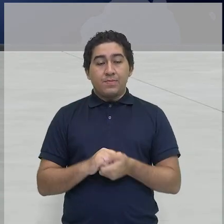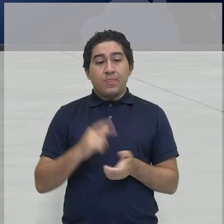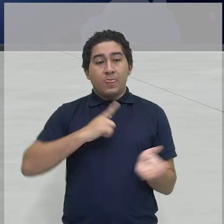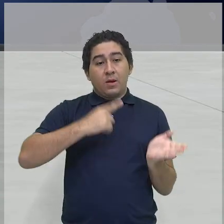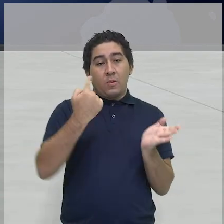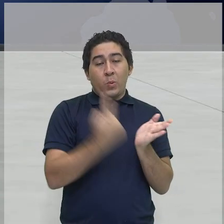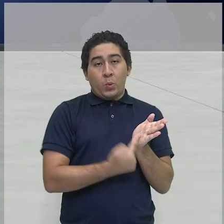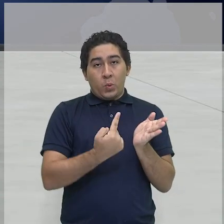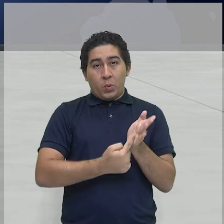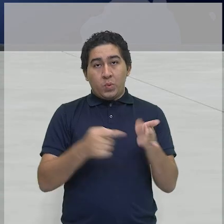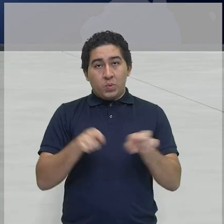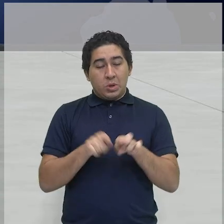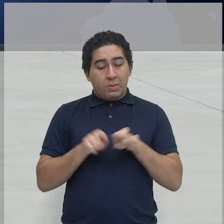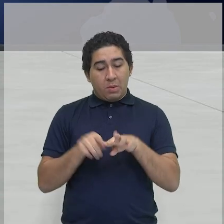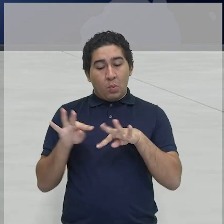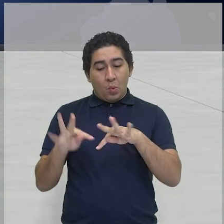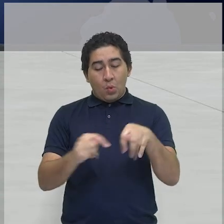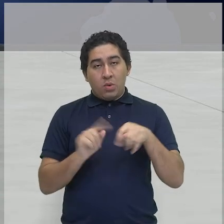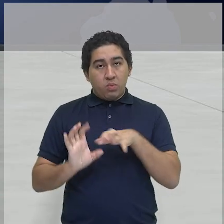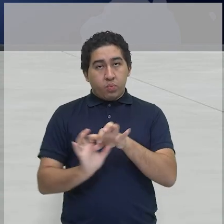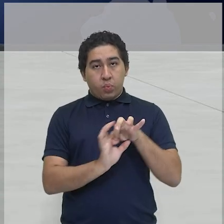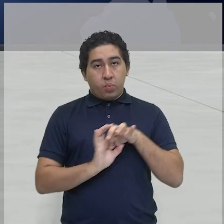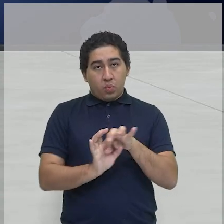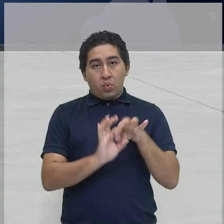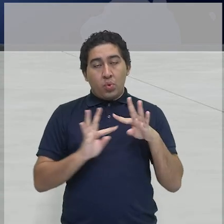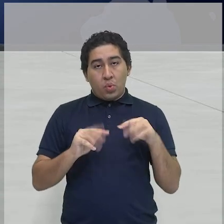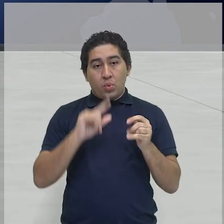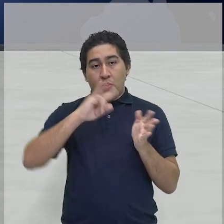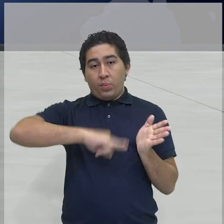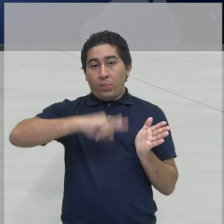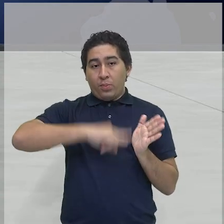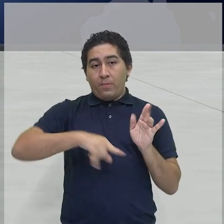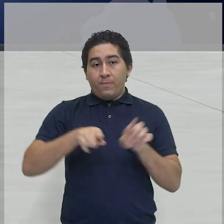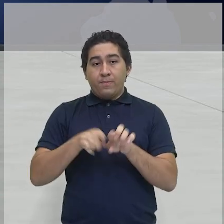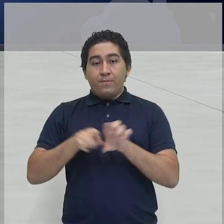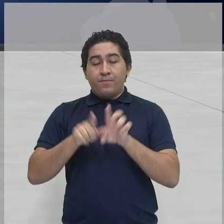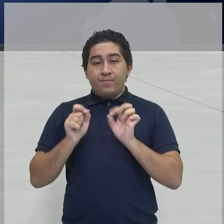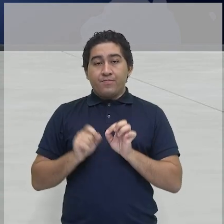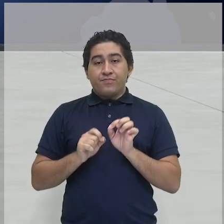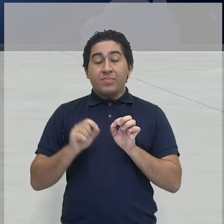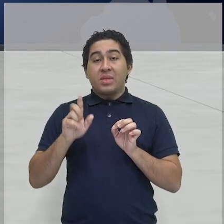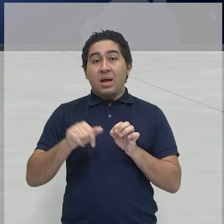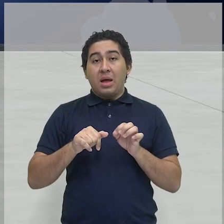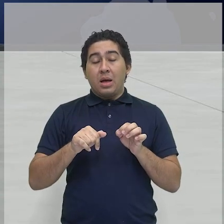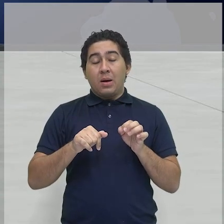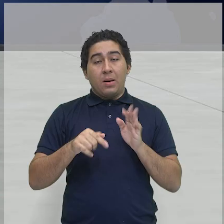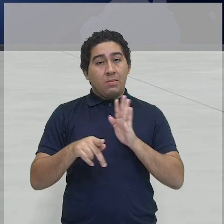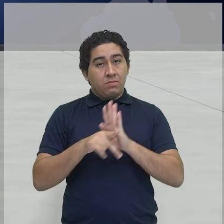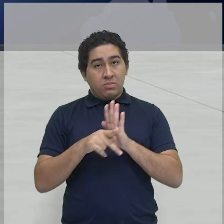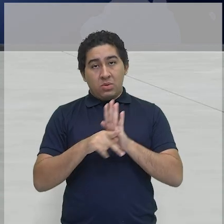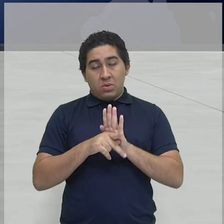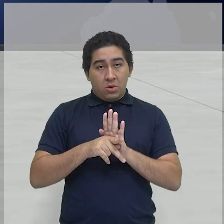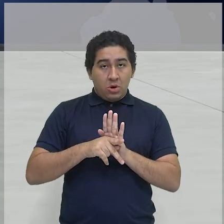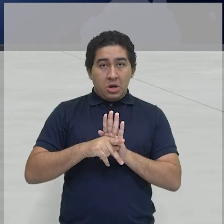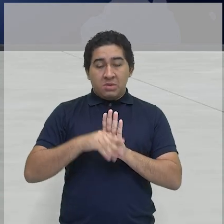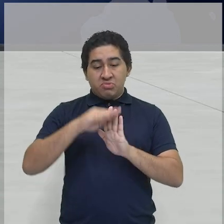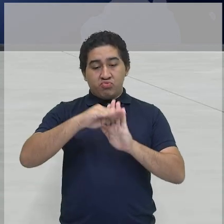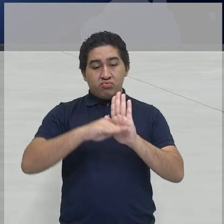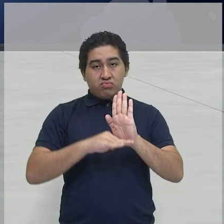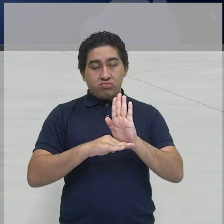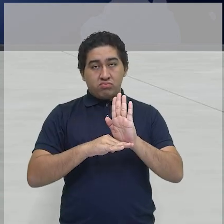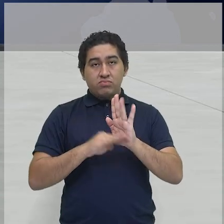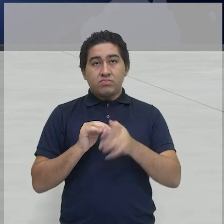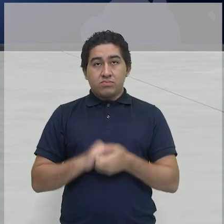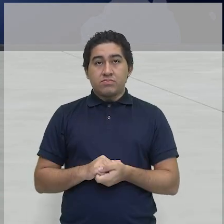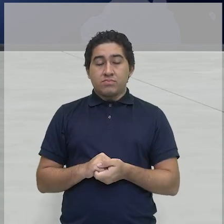tratados, convenções, acordos, declarações e resoluções. Isso são textos legais.